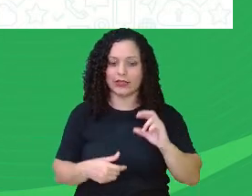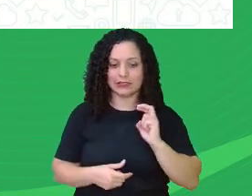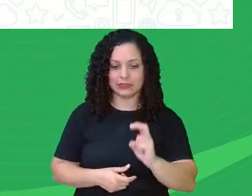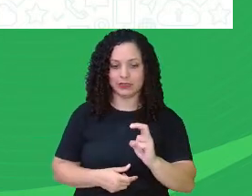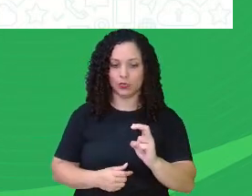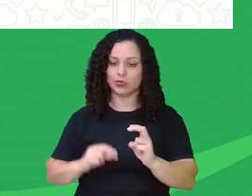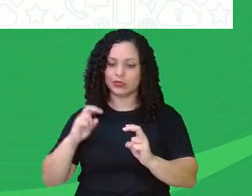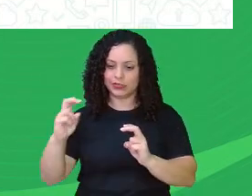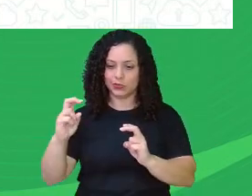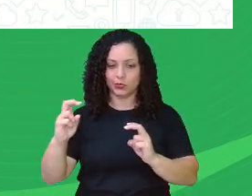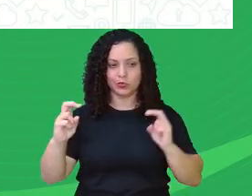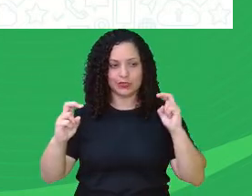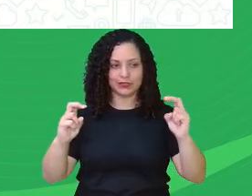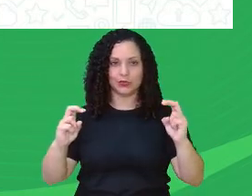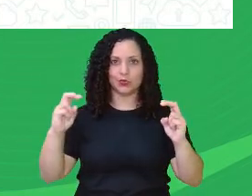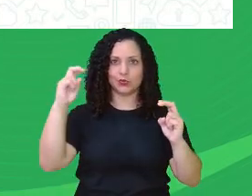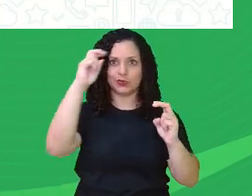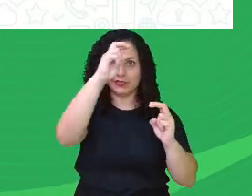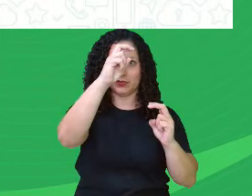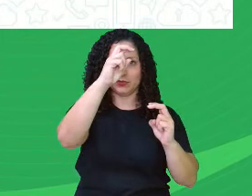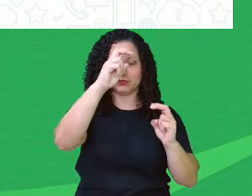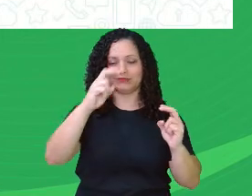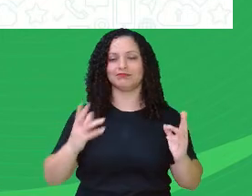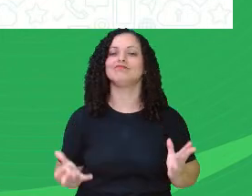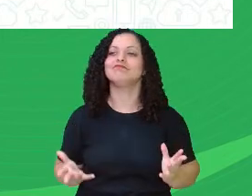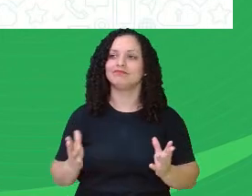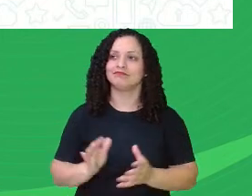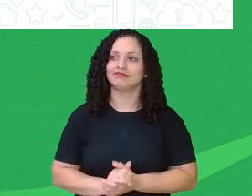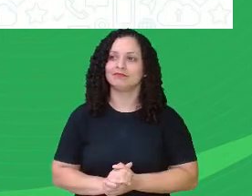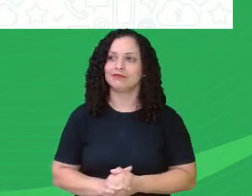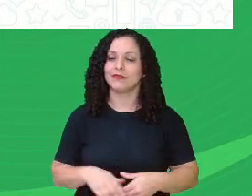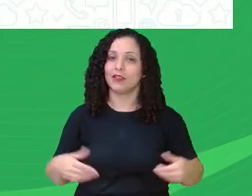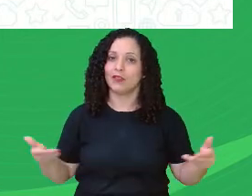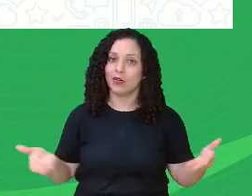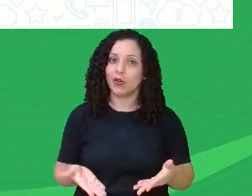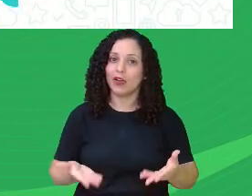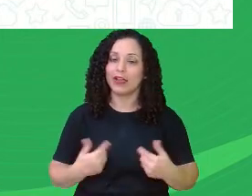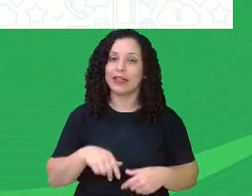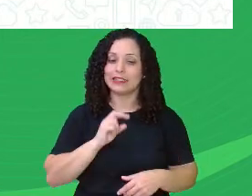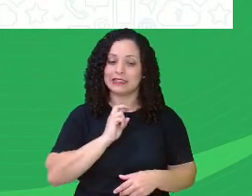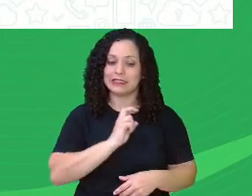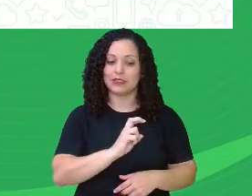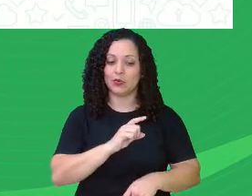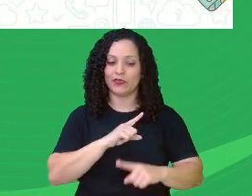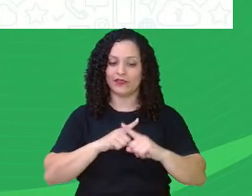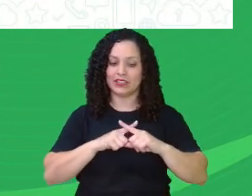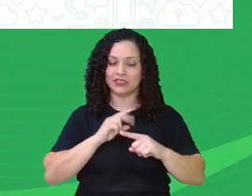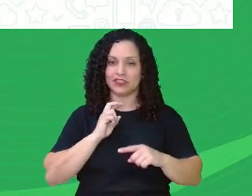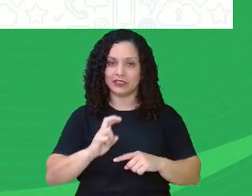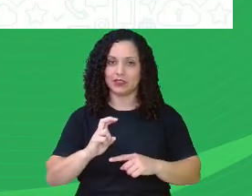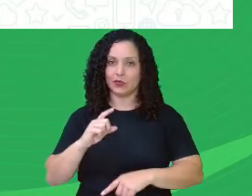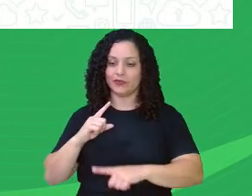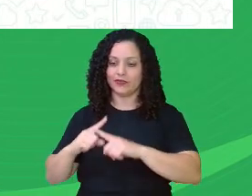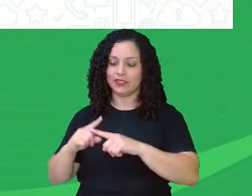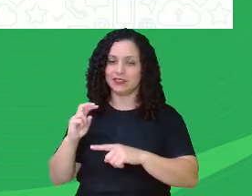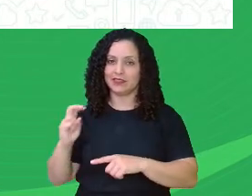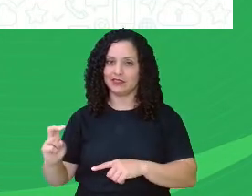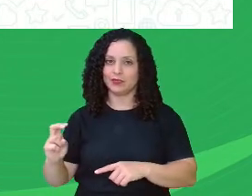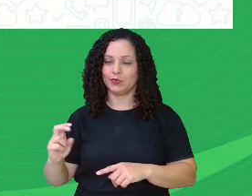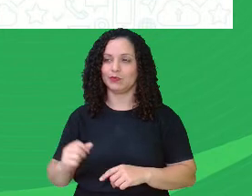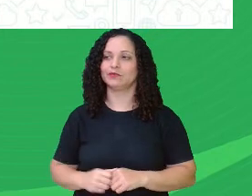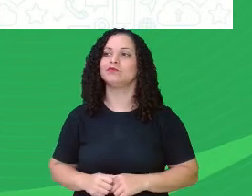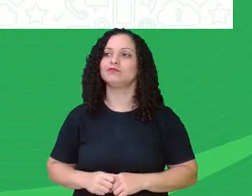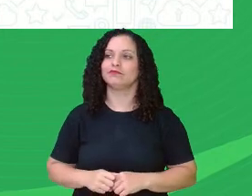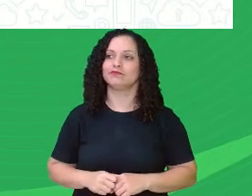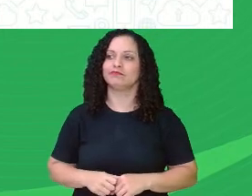deles. Então vai ser 5, 5, 5. E aí eu vou multiplicar 5 vezes 5 vezes 5, que a gente vai encontrar aí, ó,